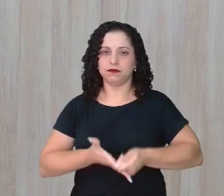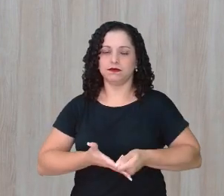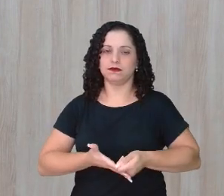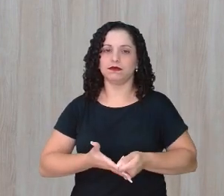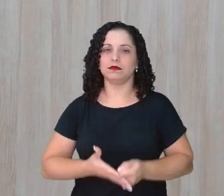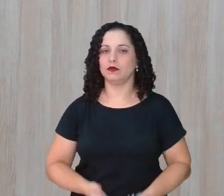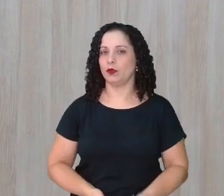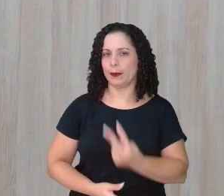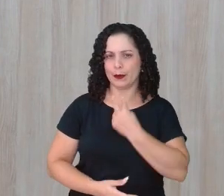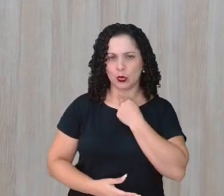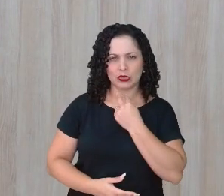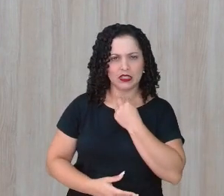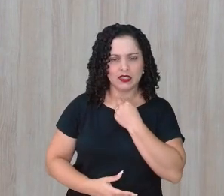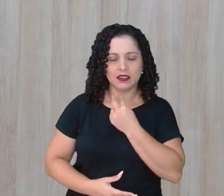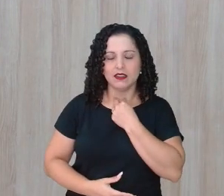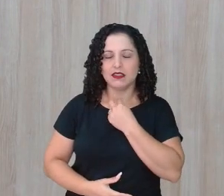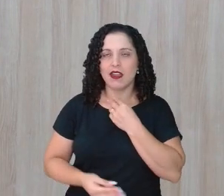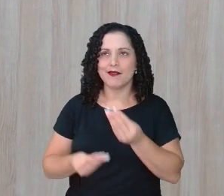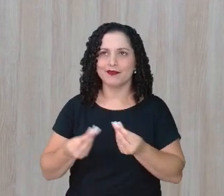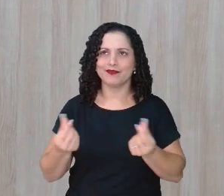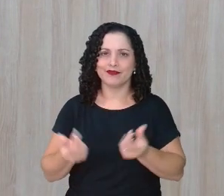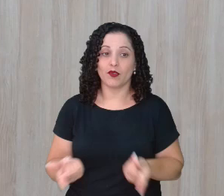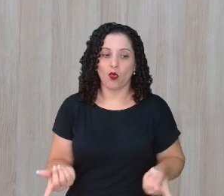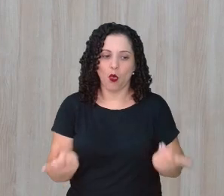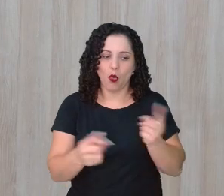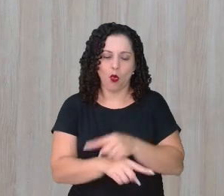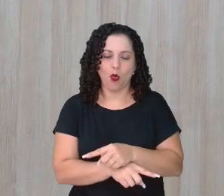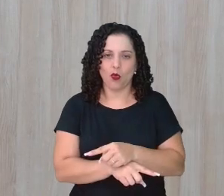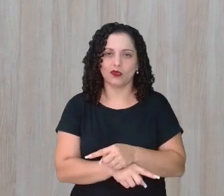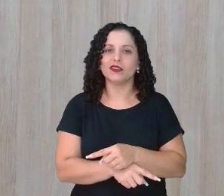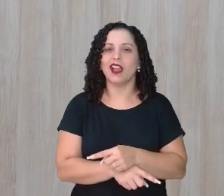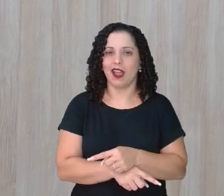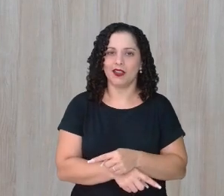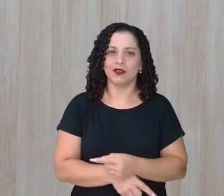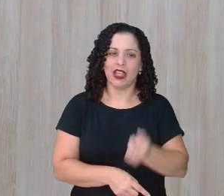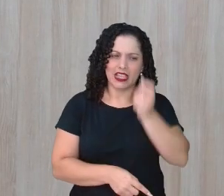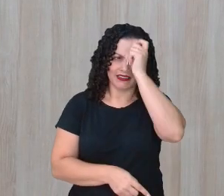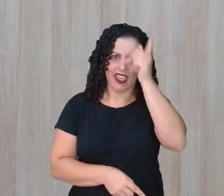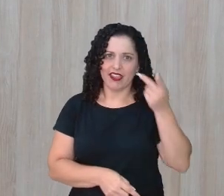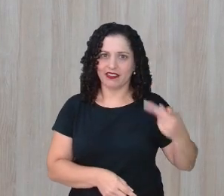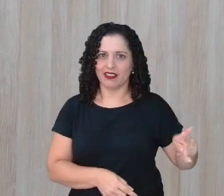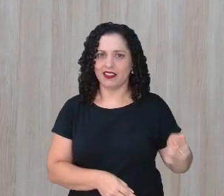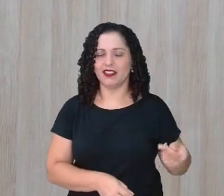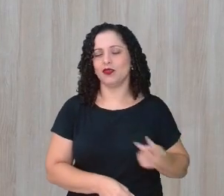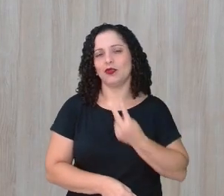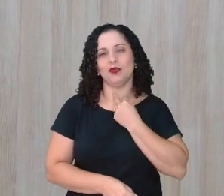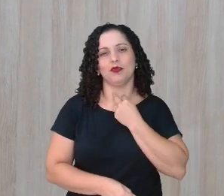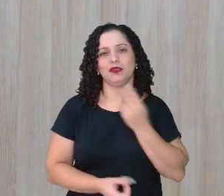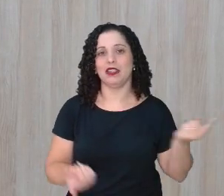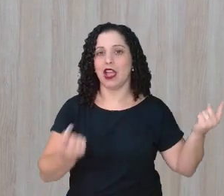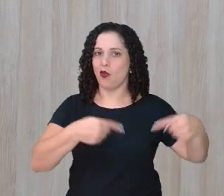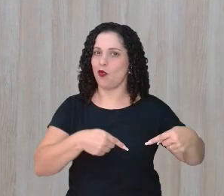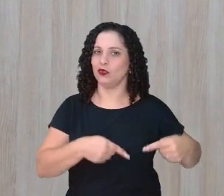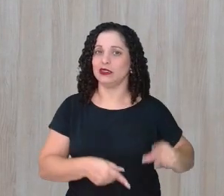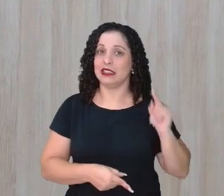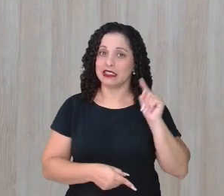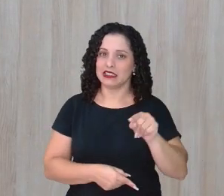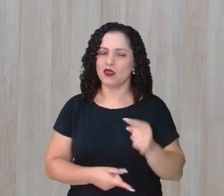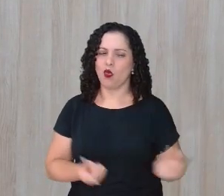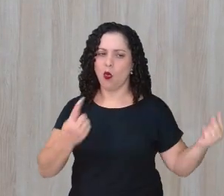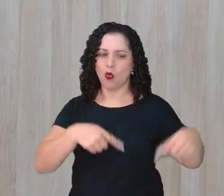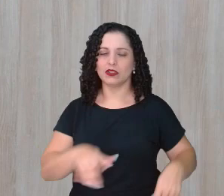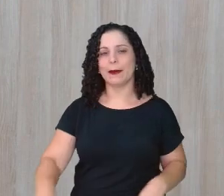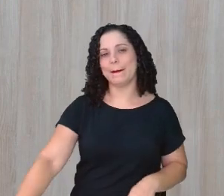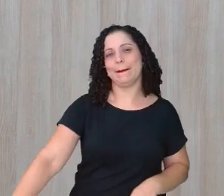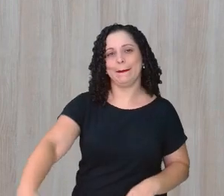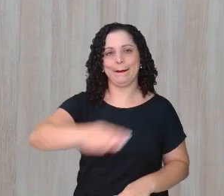podia ser contrário ao que ele pensava, aos seus ideais, que você era jogado ali na guilhotina,